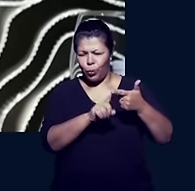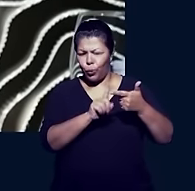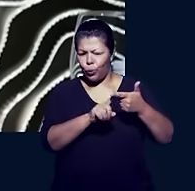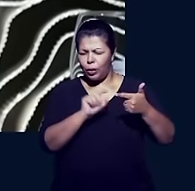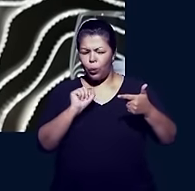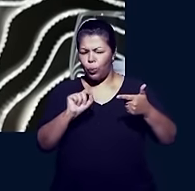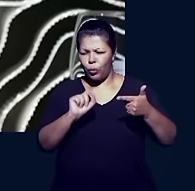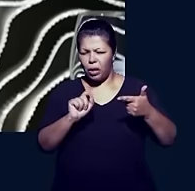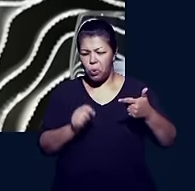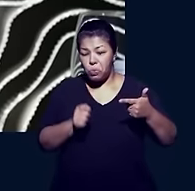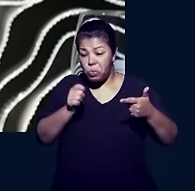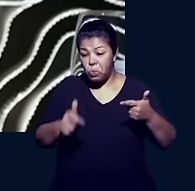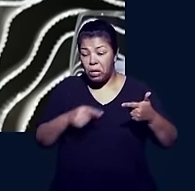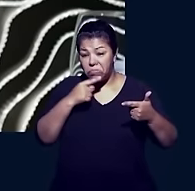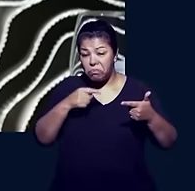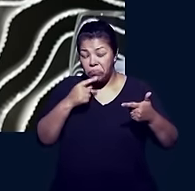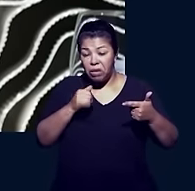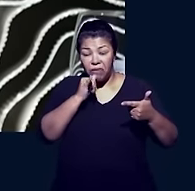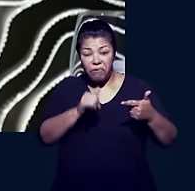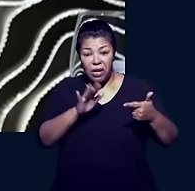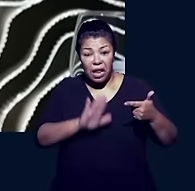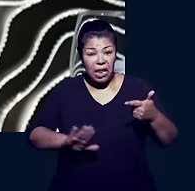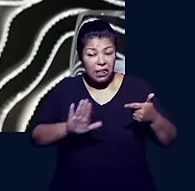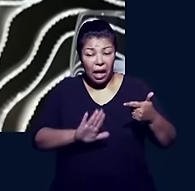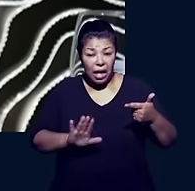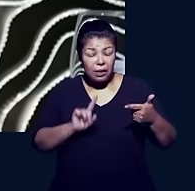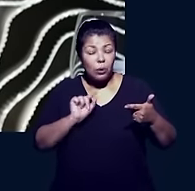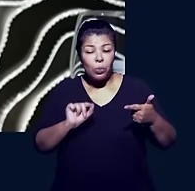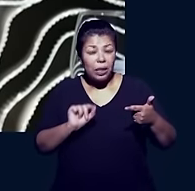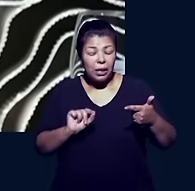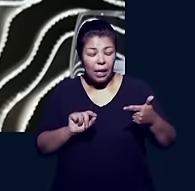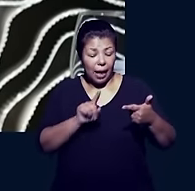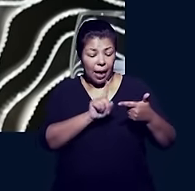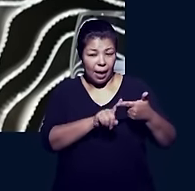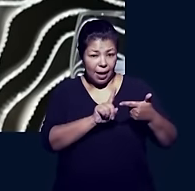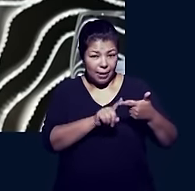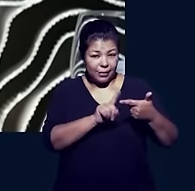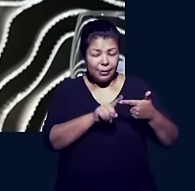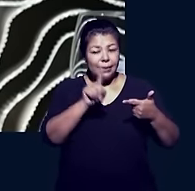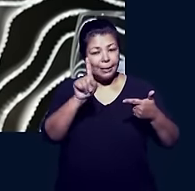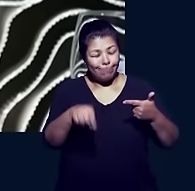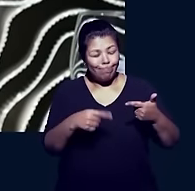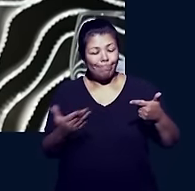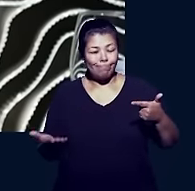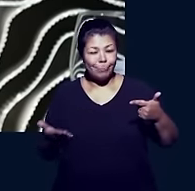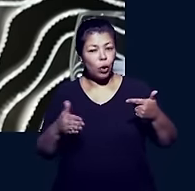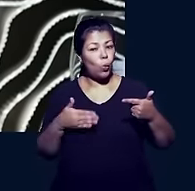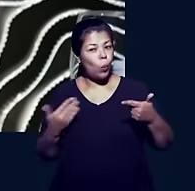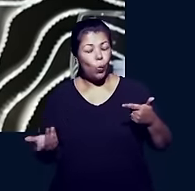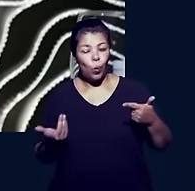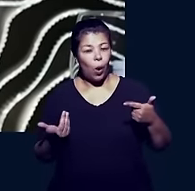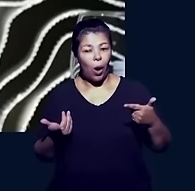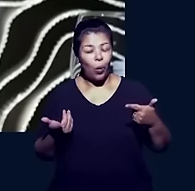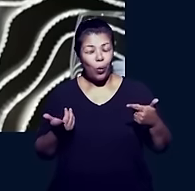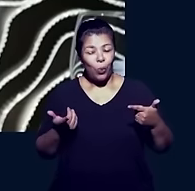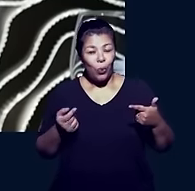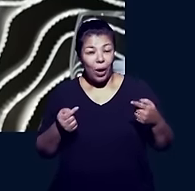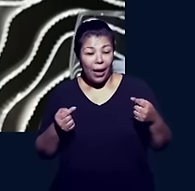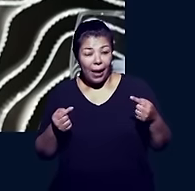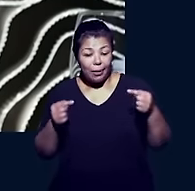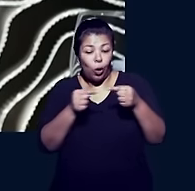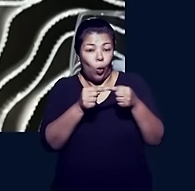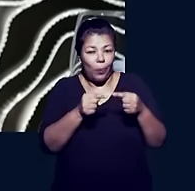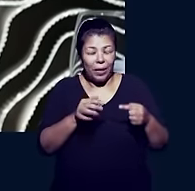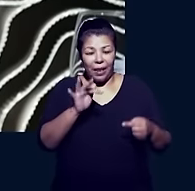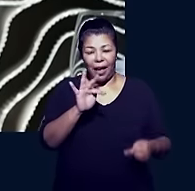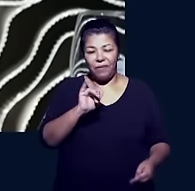também quase ninguém fala a não ser o Mansueto a implicação fiscal disso se fosse hoje só em royalties